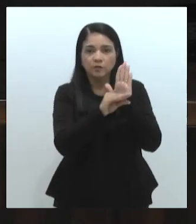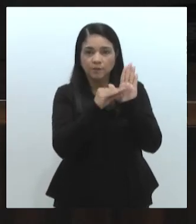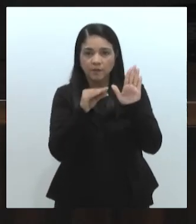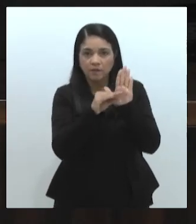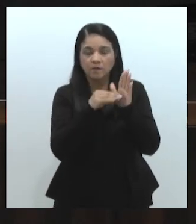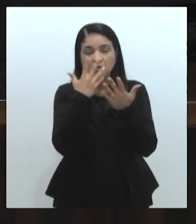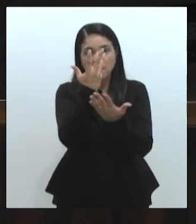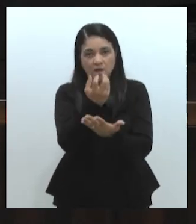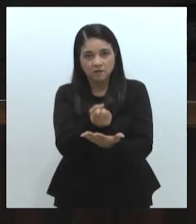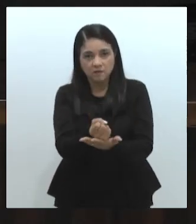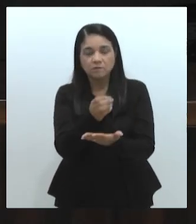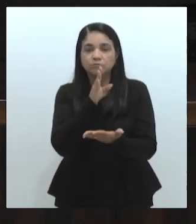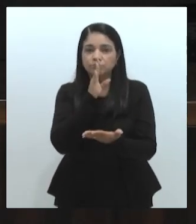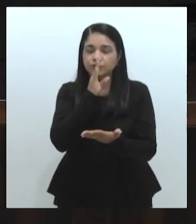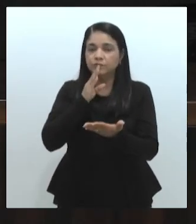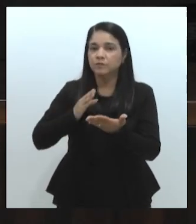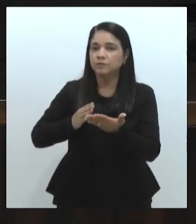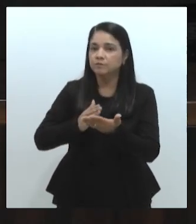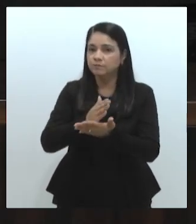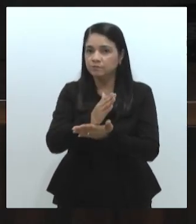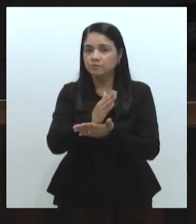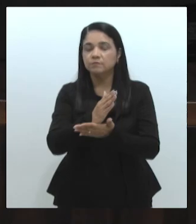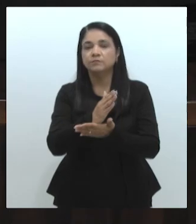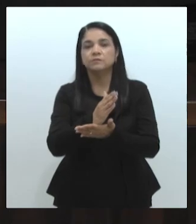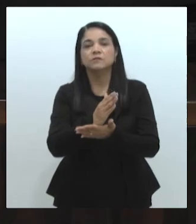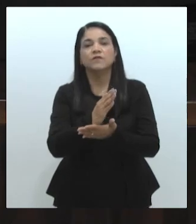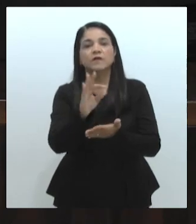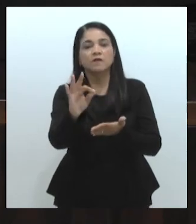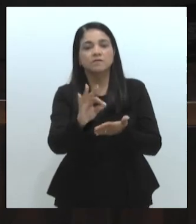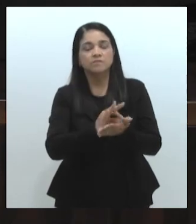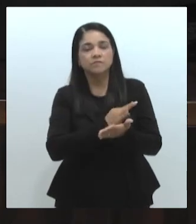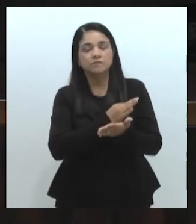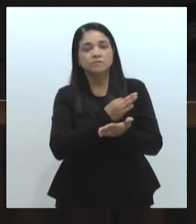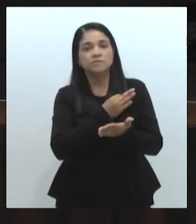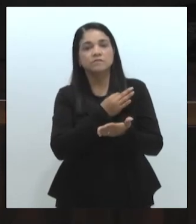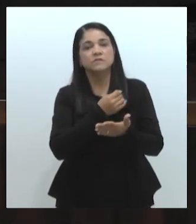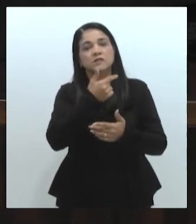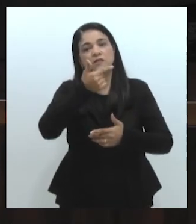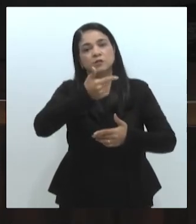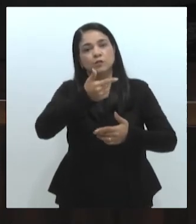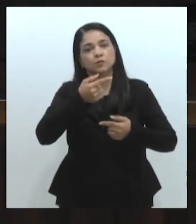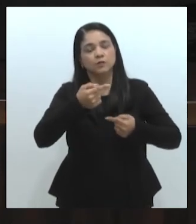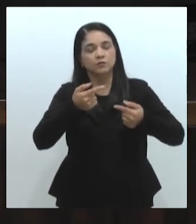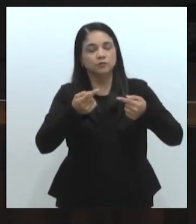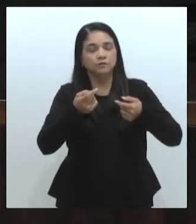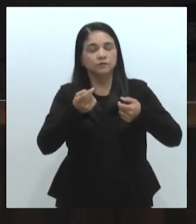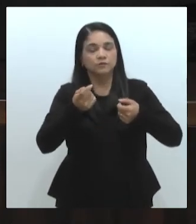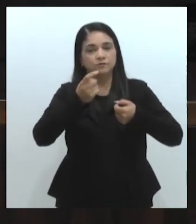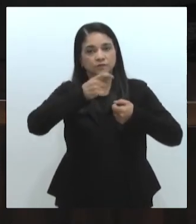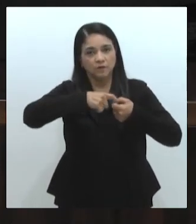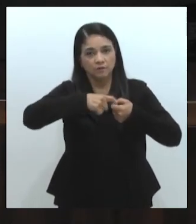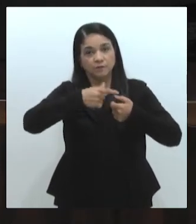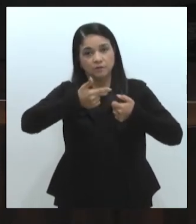senhores que aprovam permaneçam como estão. Aprovado. Vai a redação do vencido para a segunda discussão.